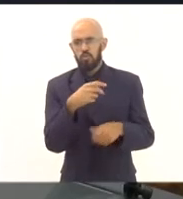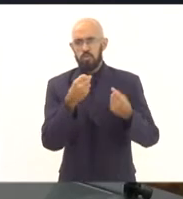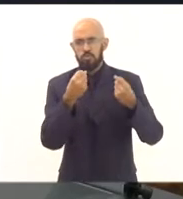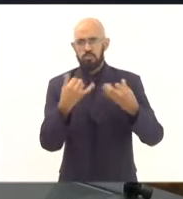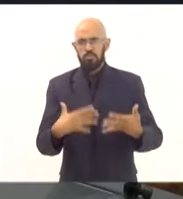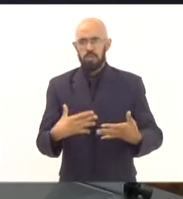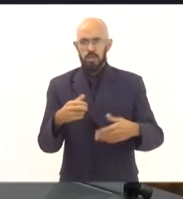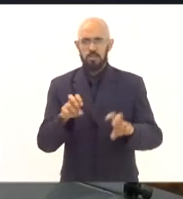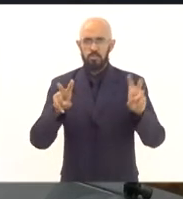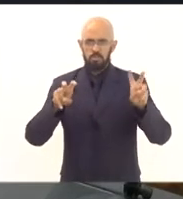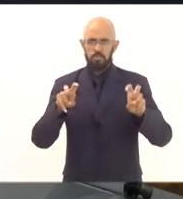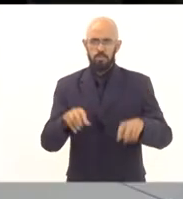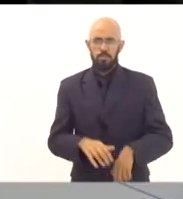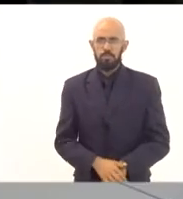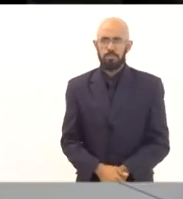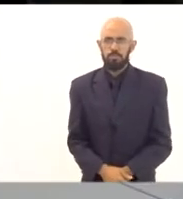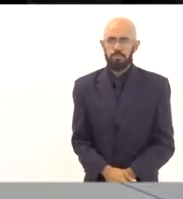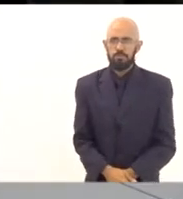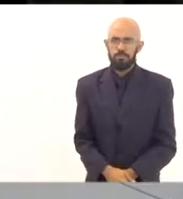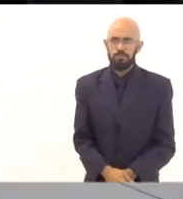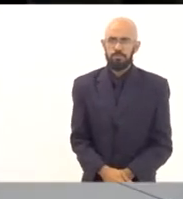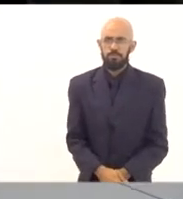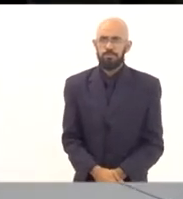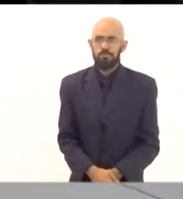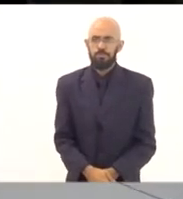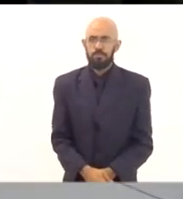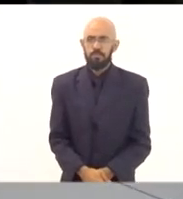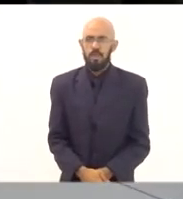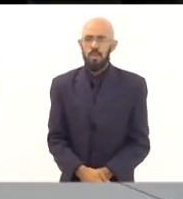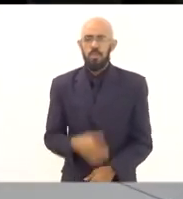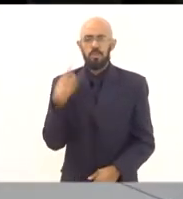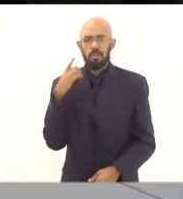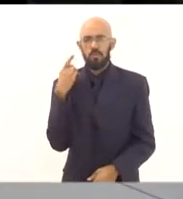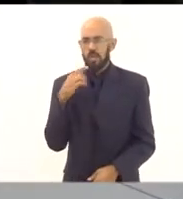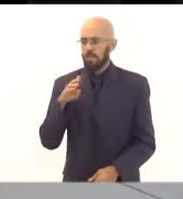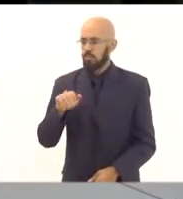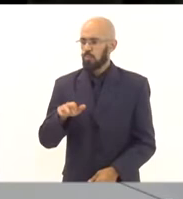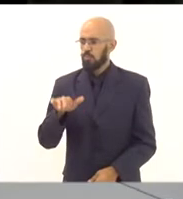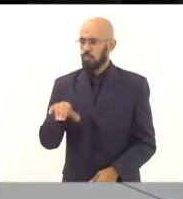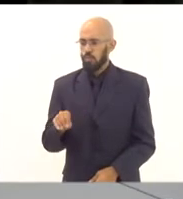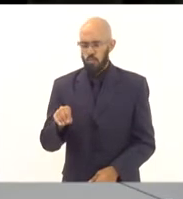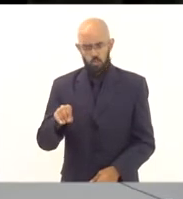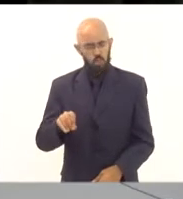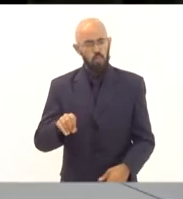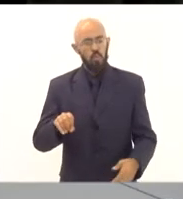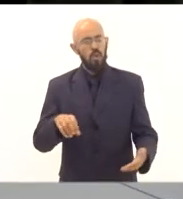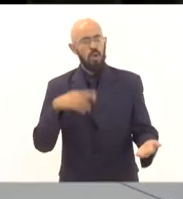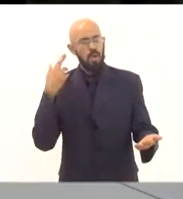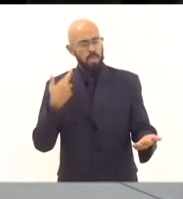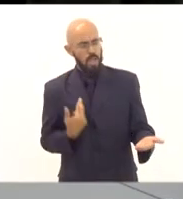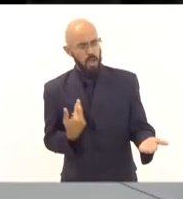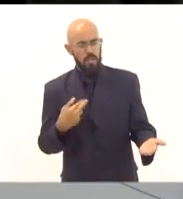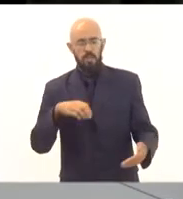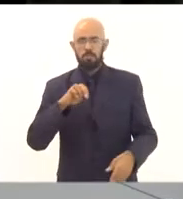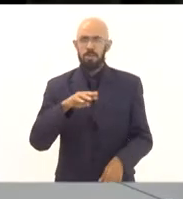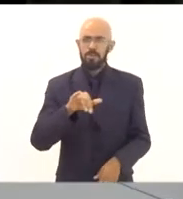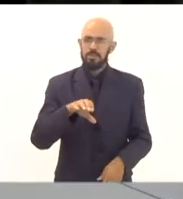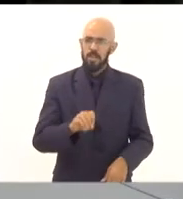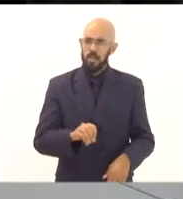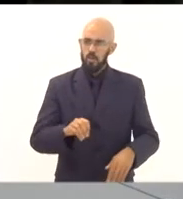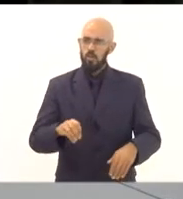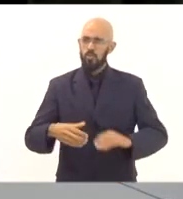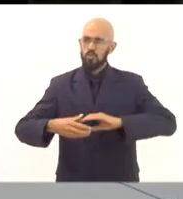relação ao tema Deputado Bruno deputada Renata Deputado uma saúde ano os